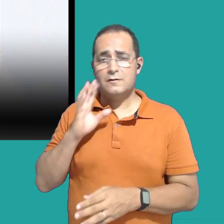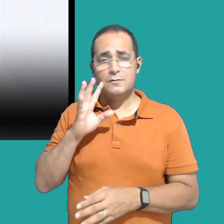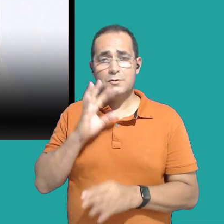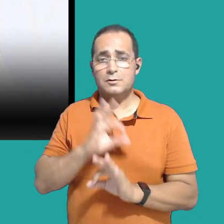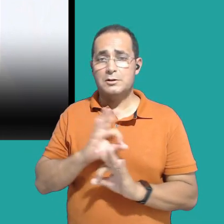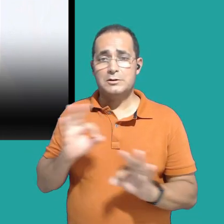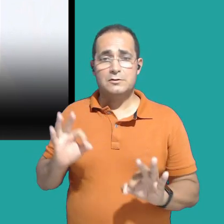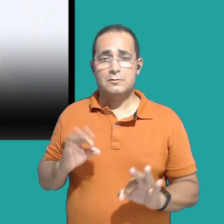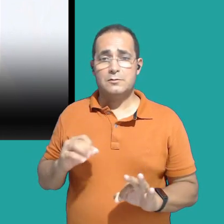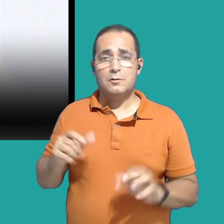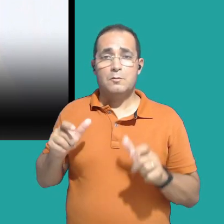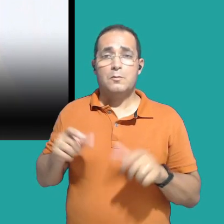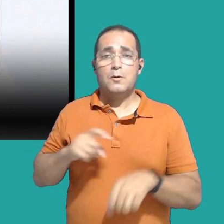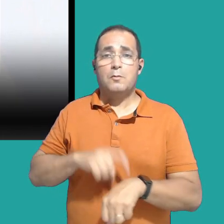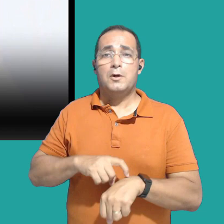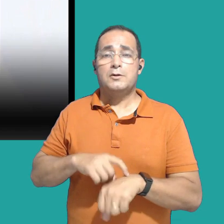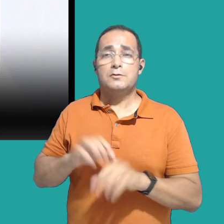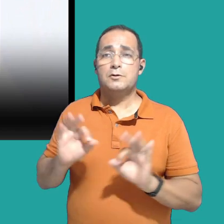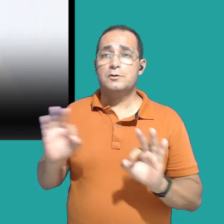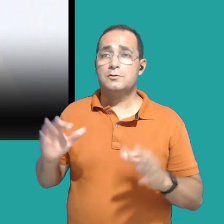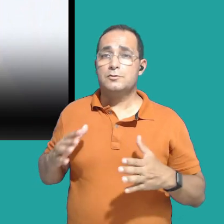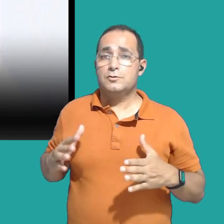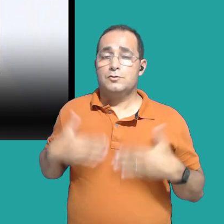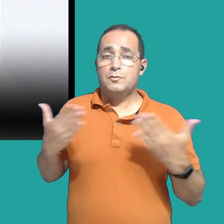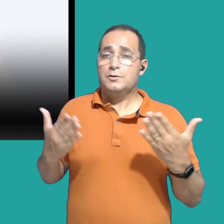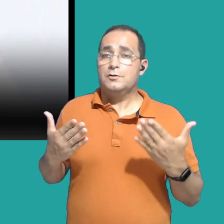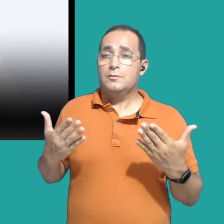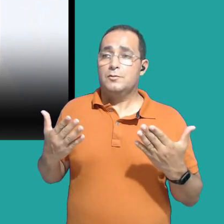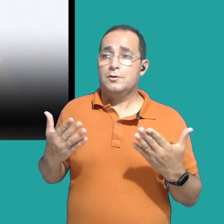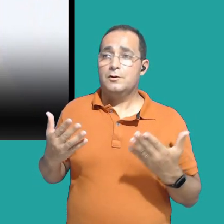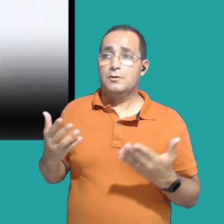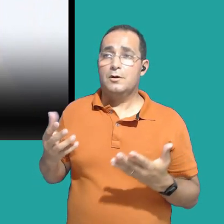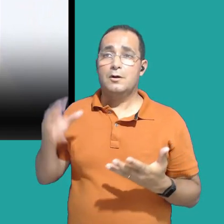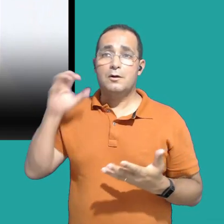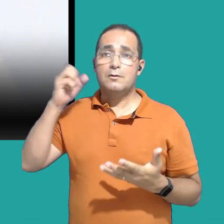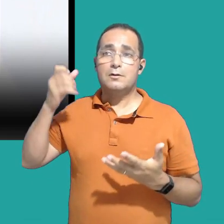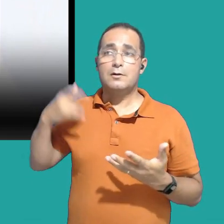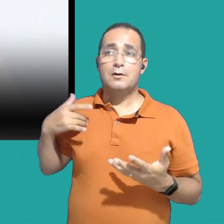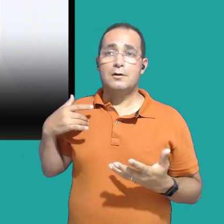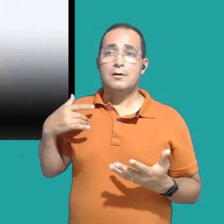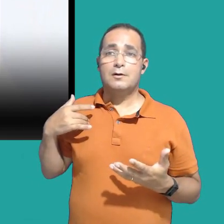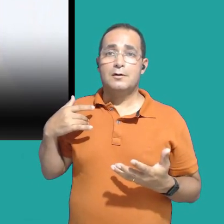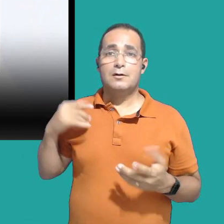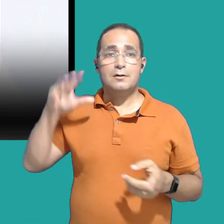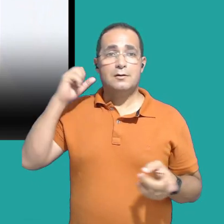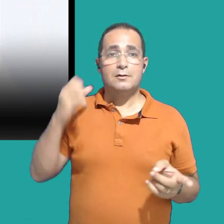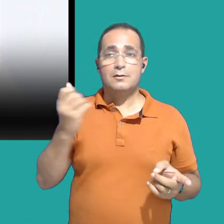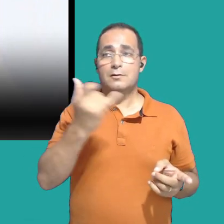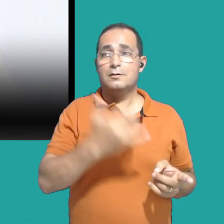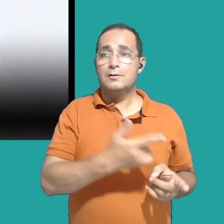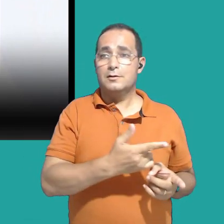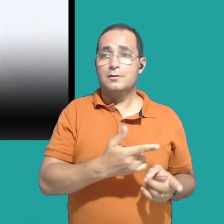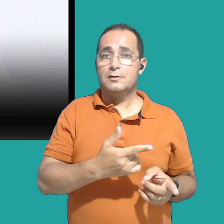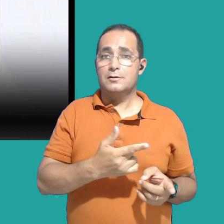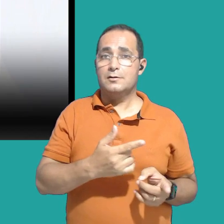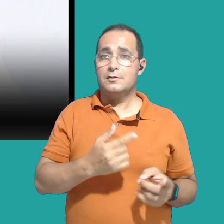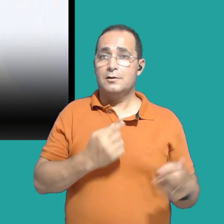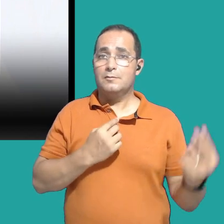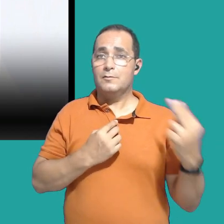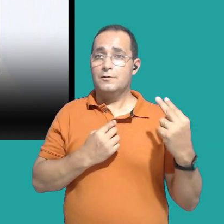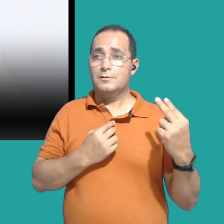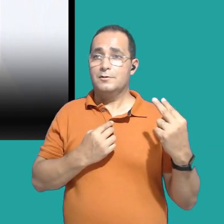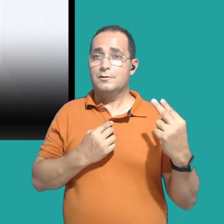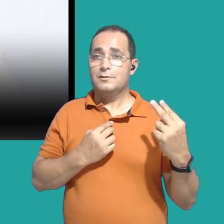na audiodescrição. E aí foi muito lindo, assim, para mim foi um momento que surpreendeu, porque eu pude oferecer a audiodescrição para mim